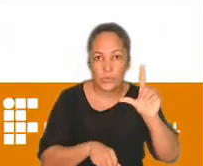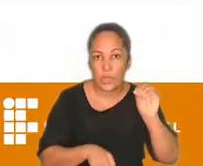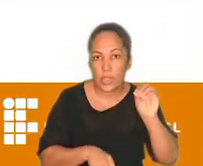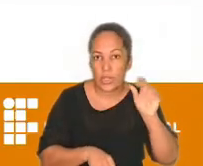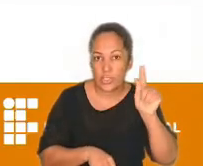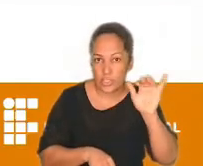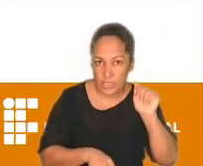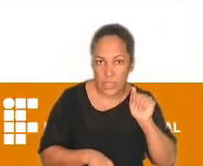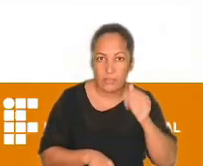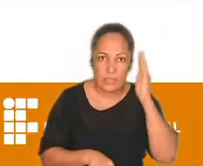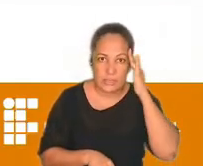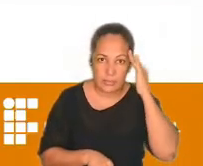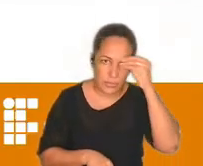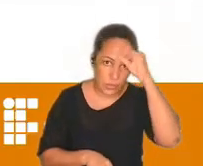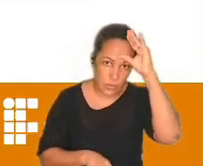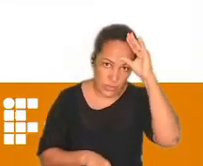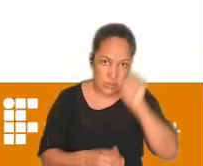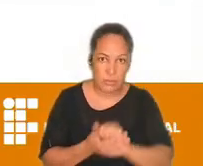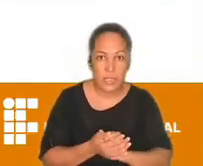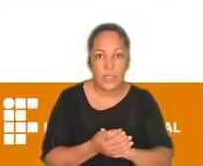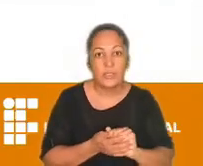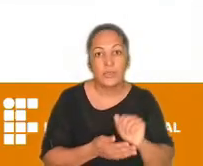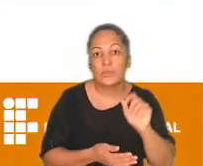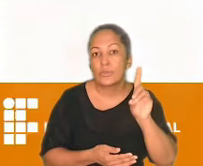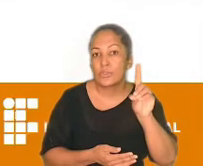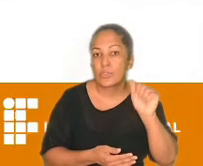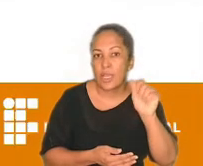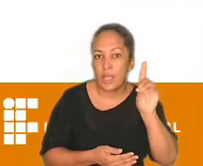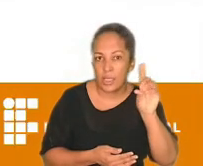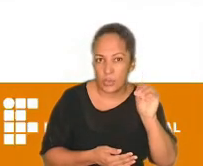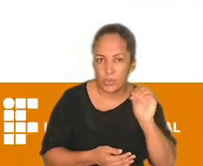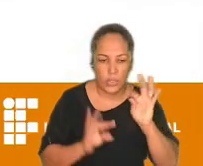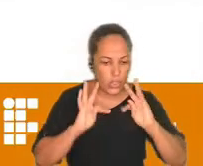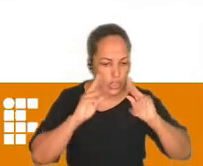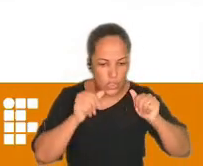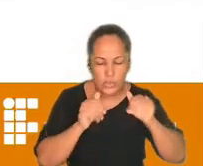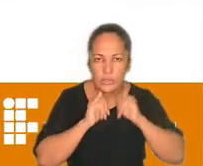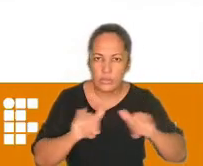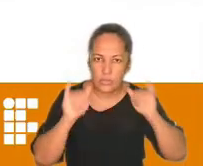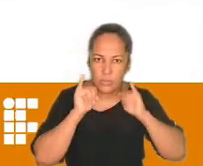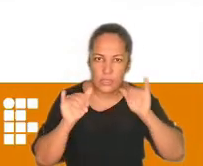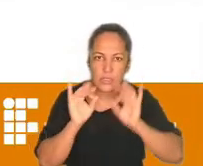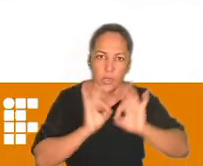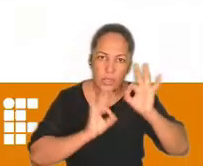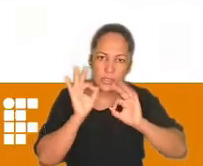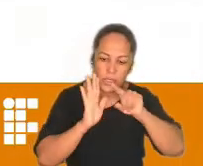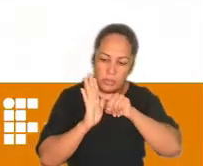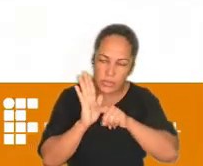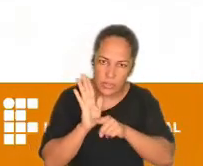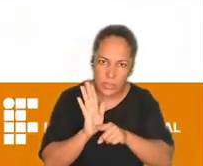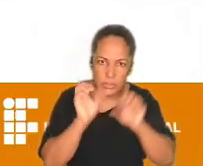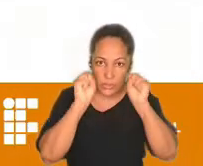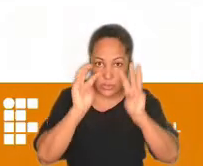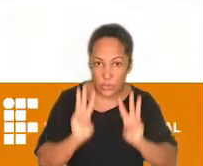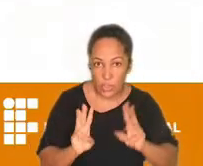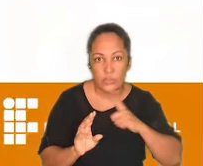conhecimento sobre o tipo de dado. Né? Então, toda informação manipulada por um programa de desenvolvimento de software, ela tem um tipo de